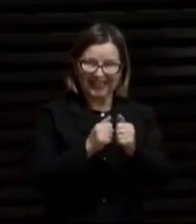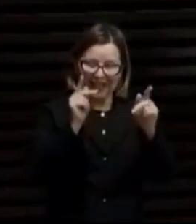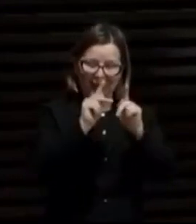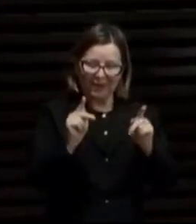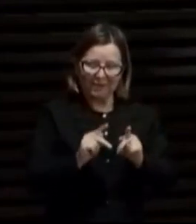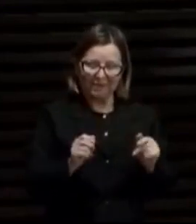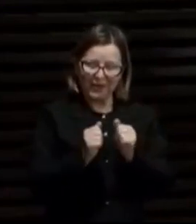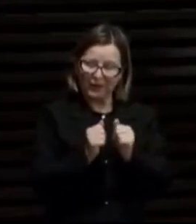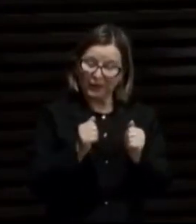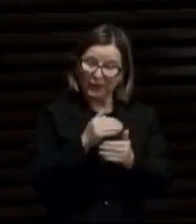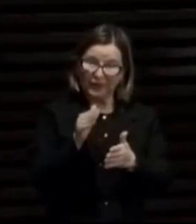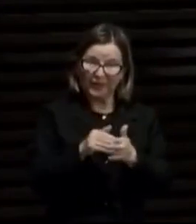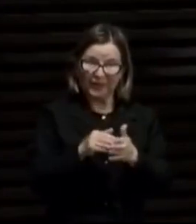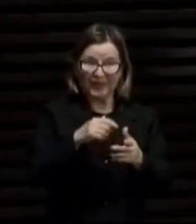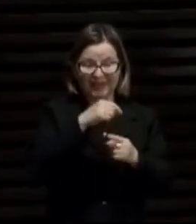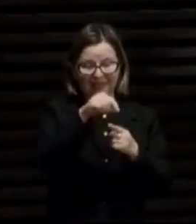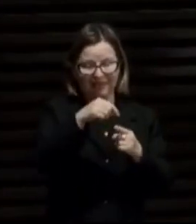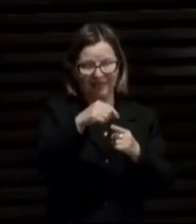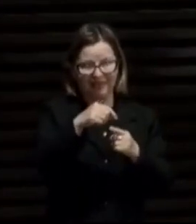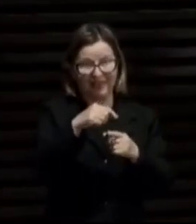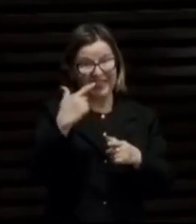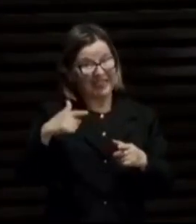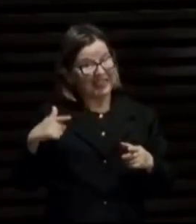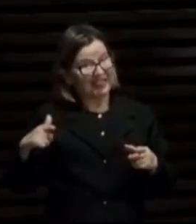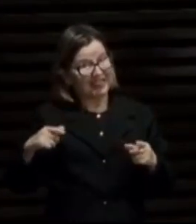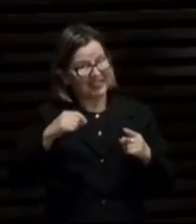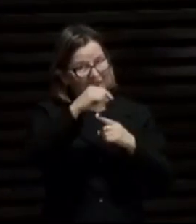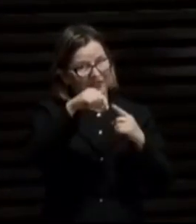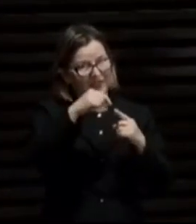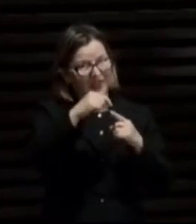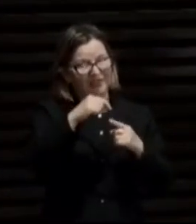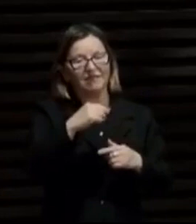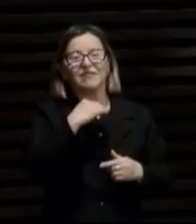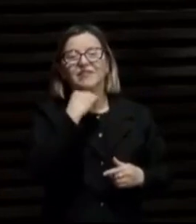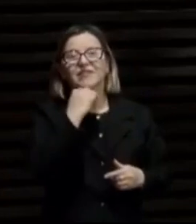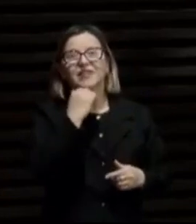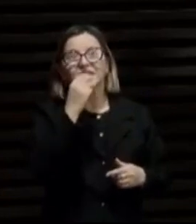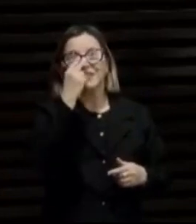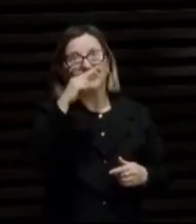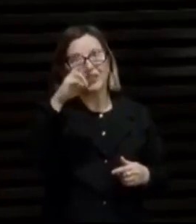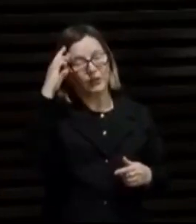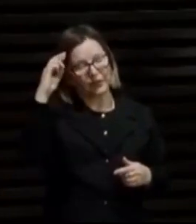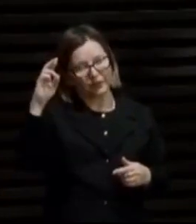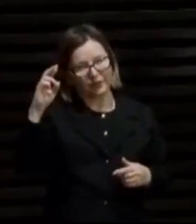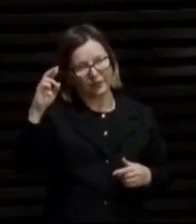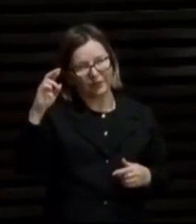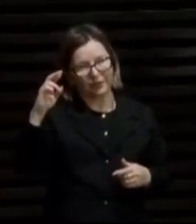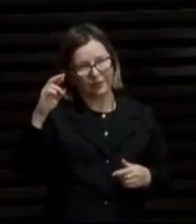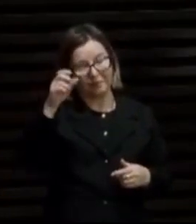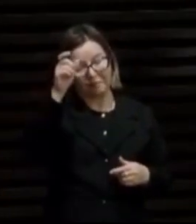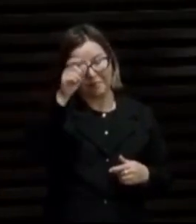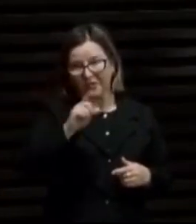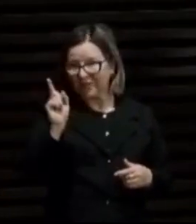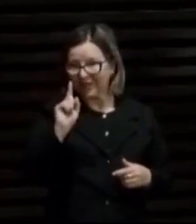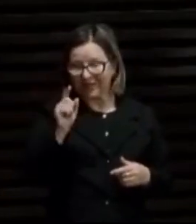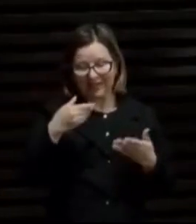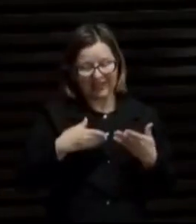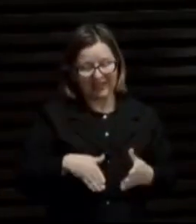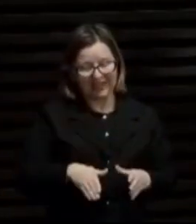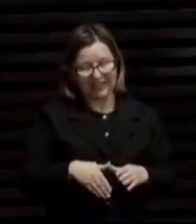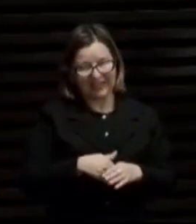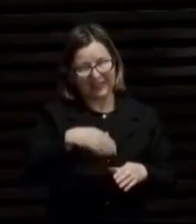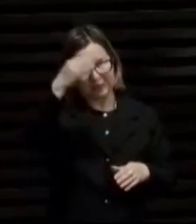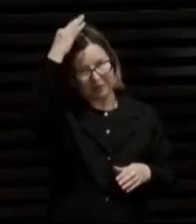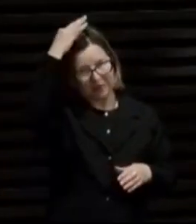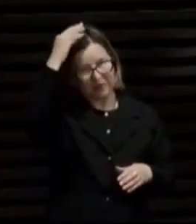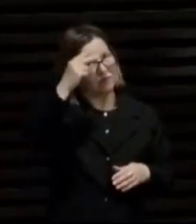e a santificação, sem a qual ninguém verá o Senhor. Quem não nascer de novo, não vai ver o reino de Deus. E